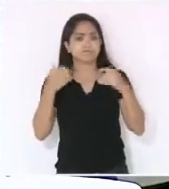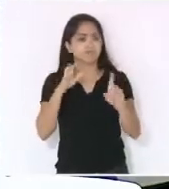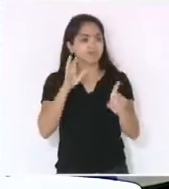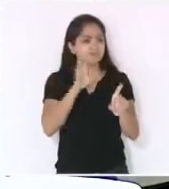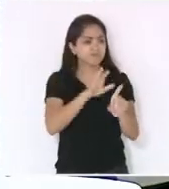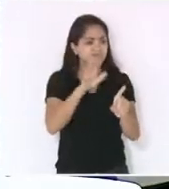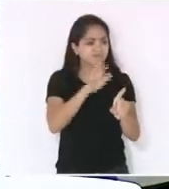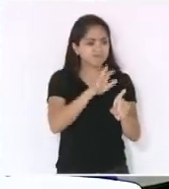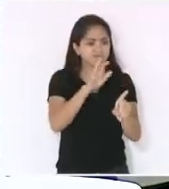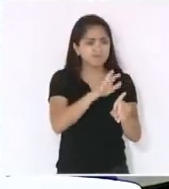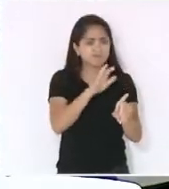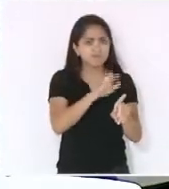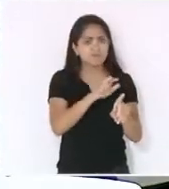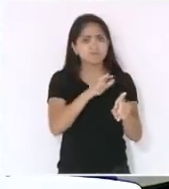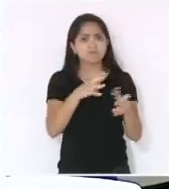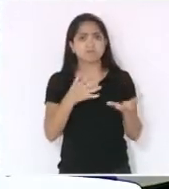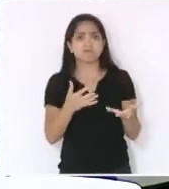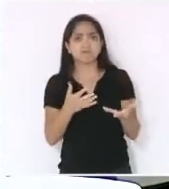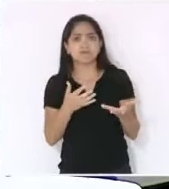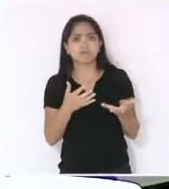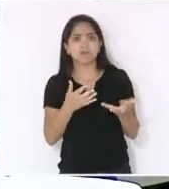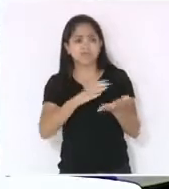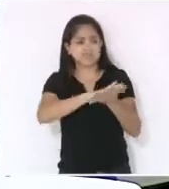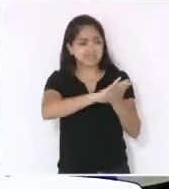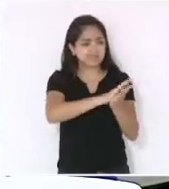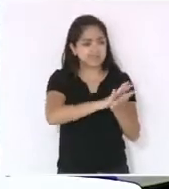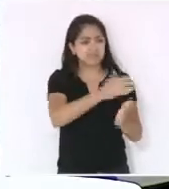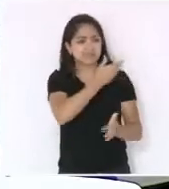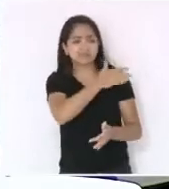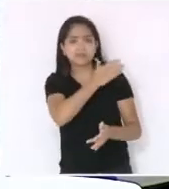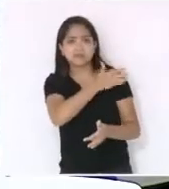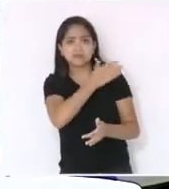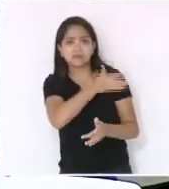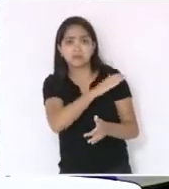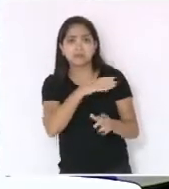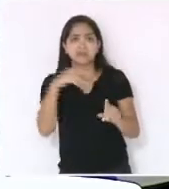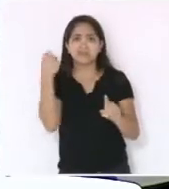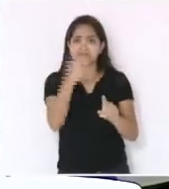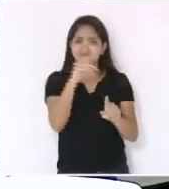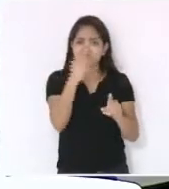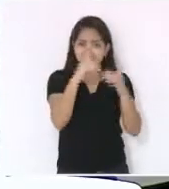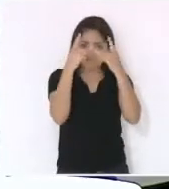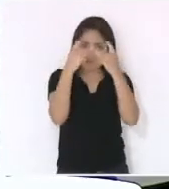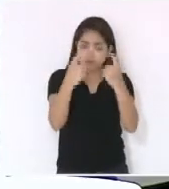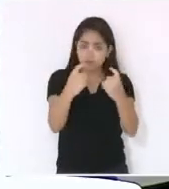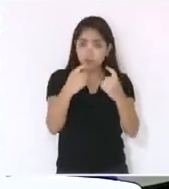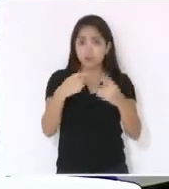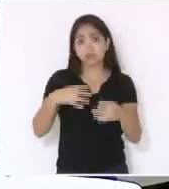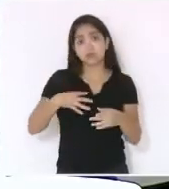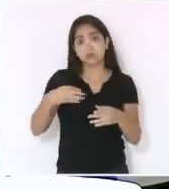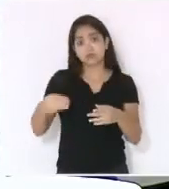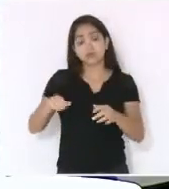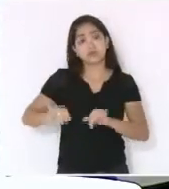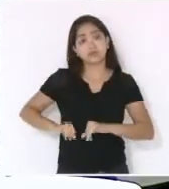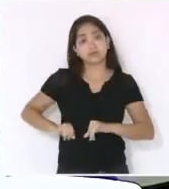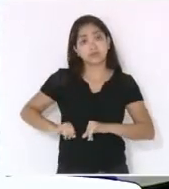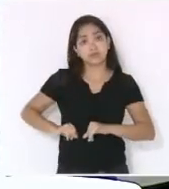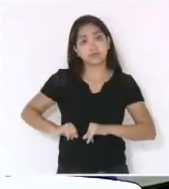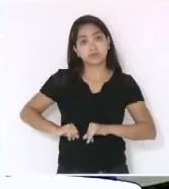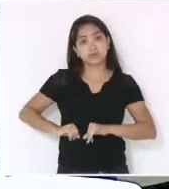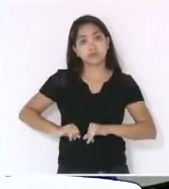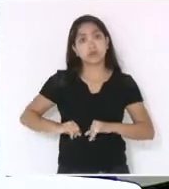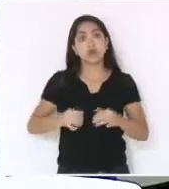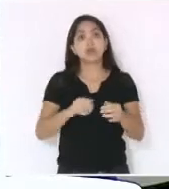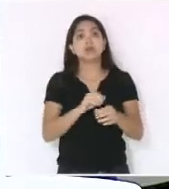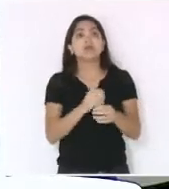a segregação, a discriminação e a violência que sofrem nossos filhos. Esperamos a todos com